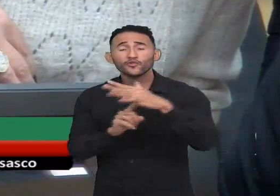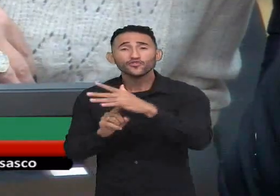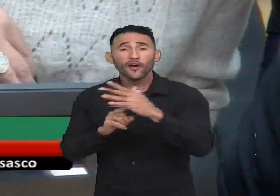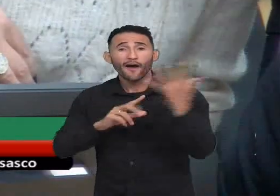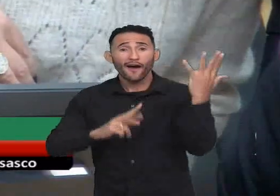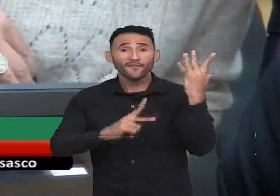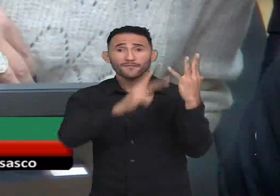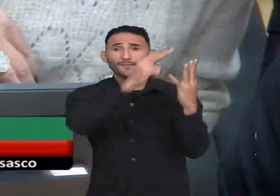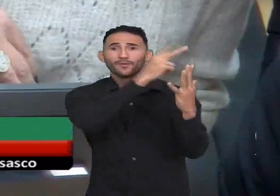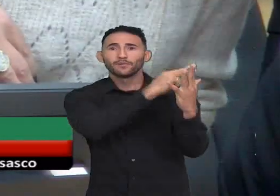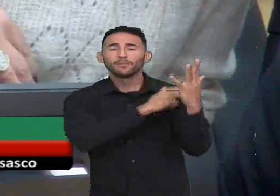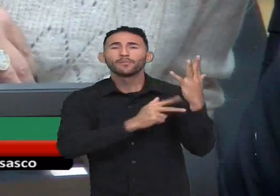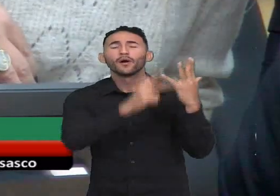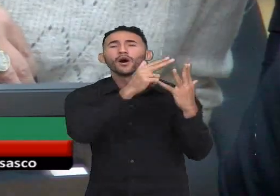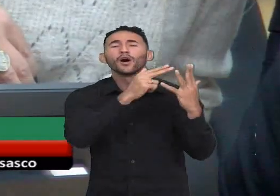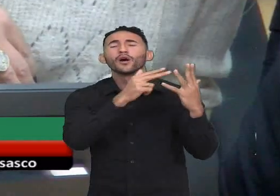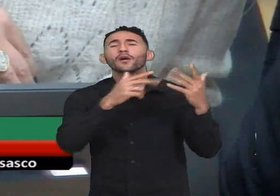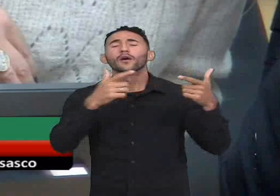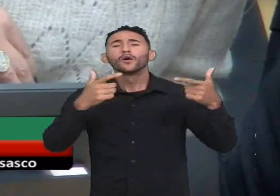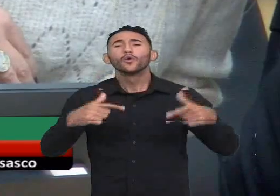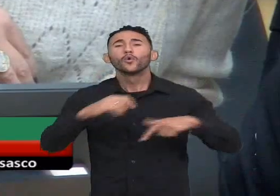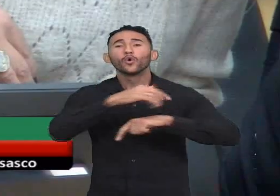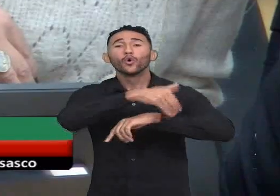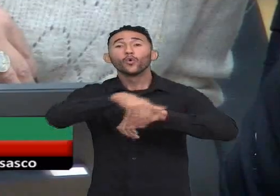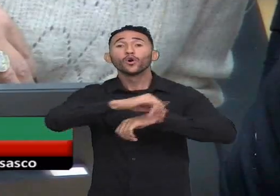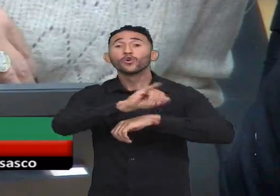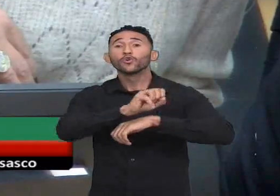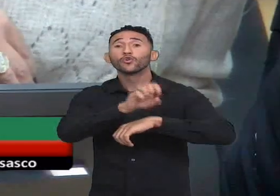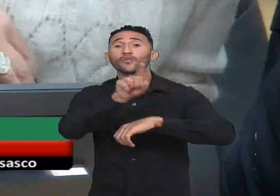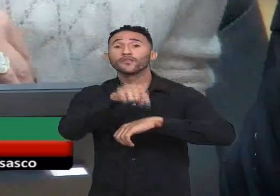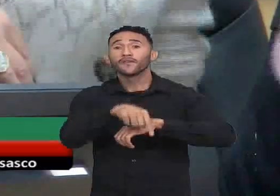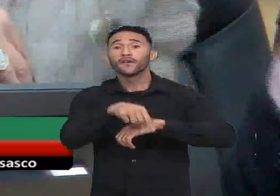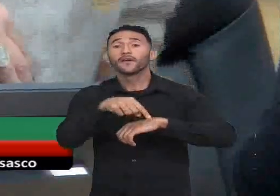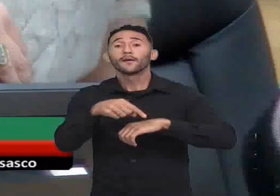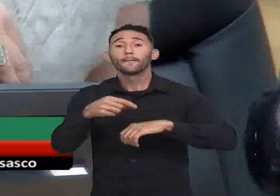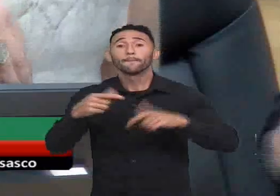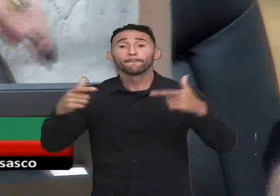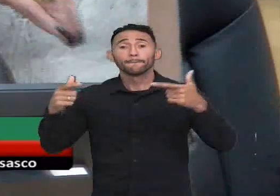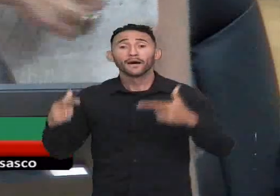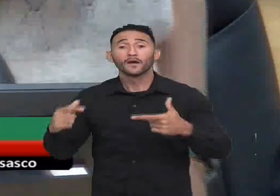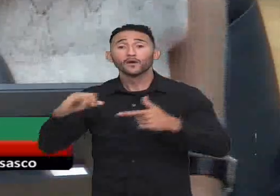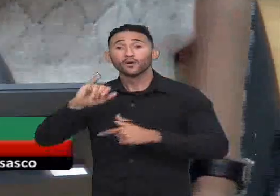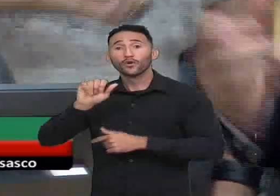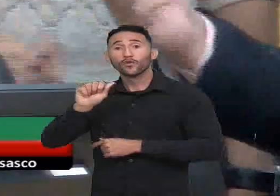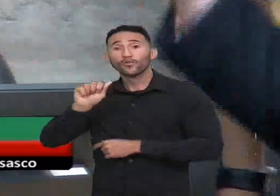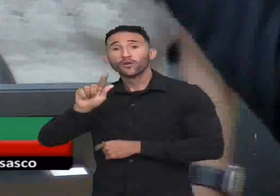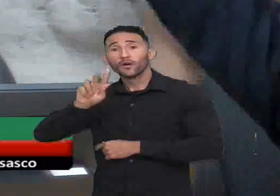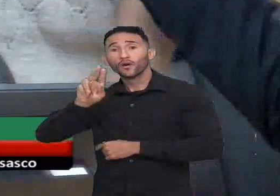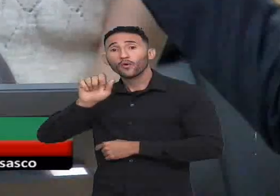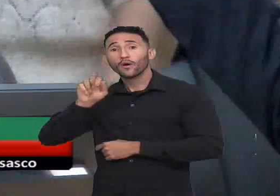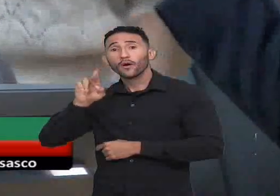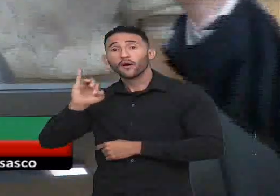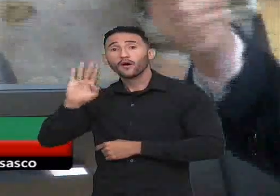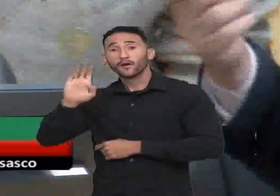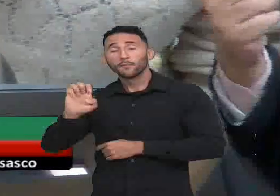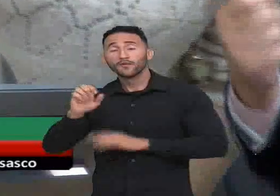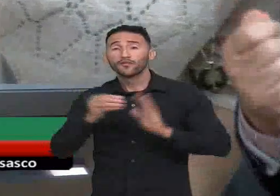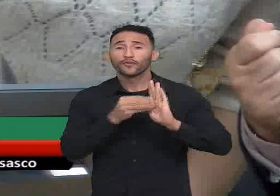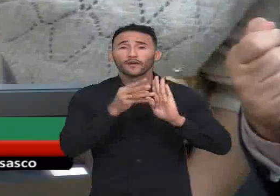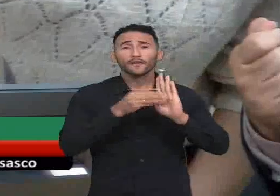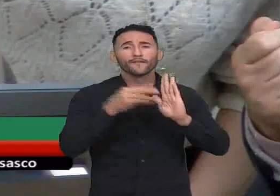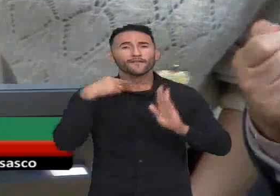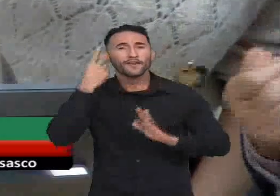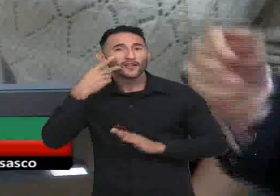de árvore da rua José de Almeida Vargas, número 122, bairro do Jaguaribe. Indicação do nobre